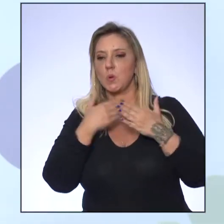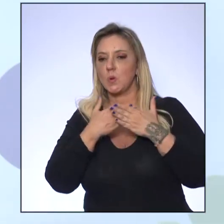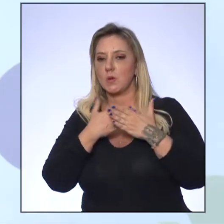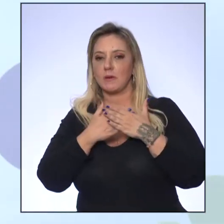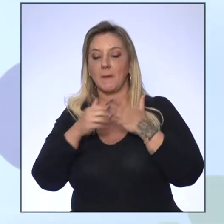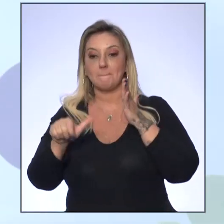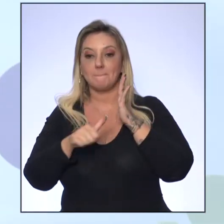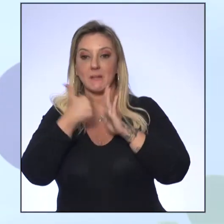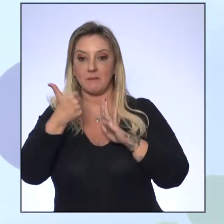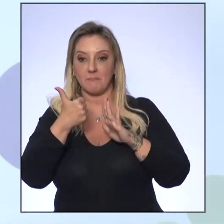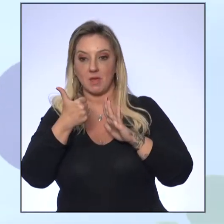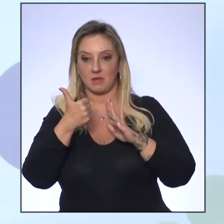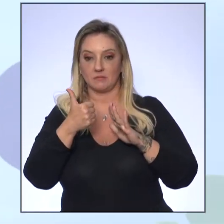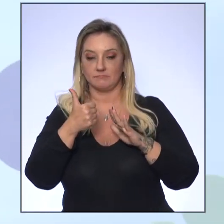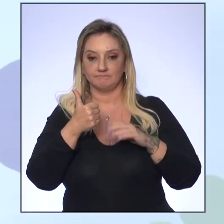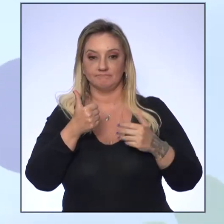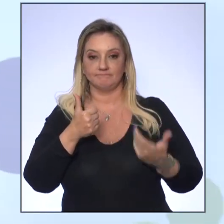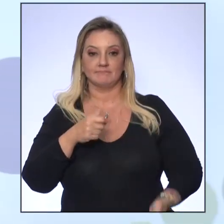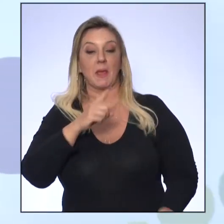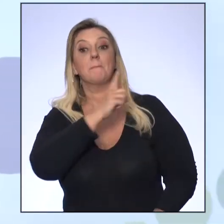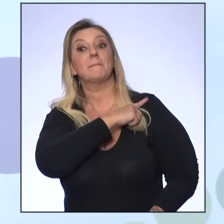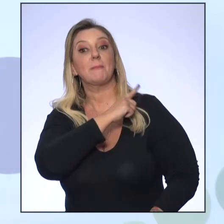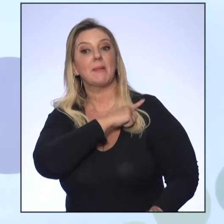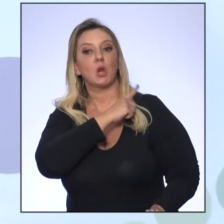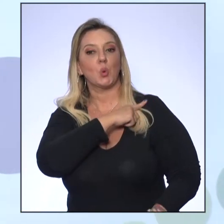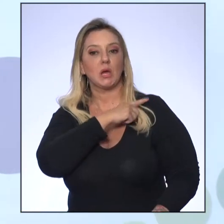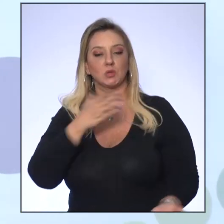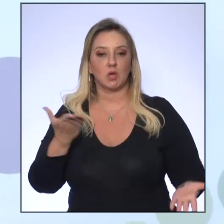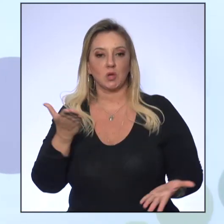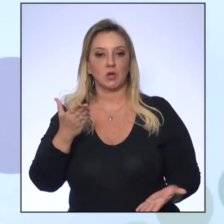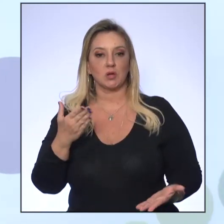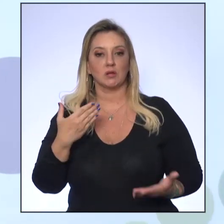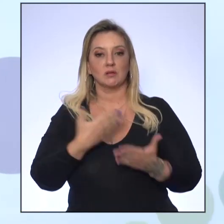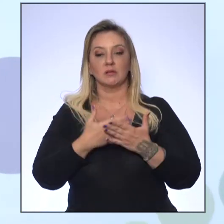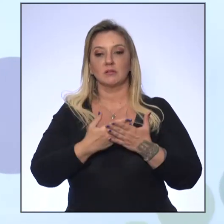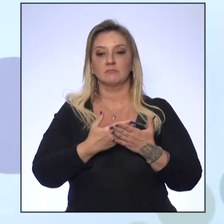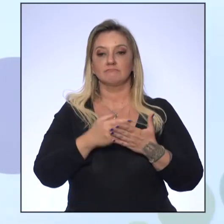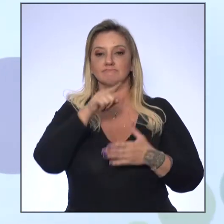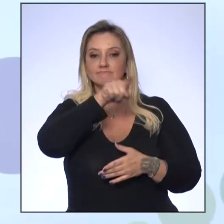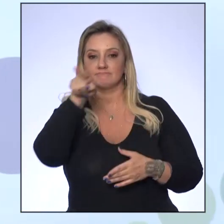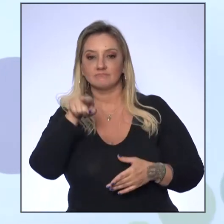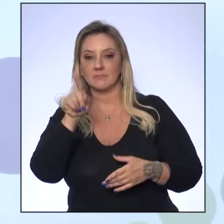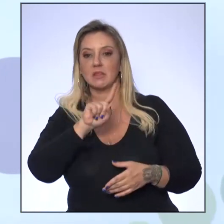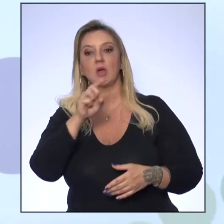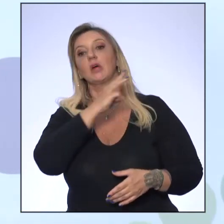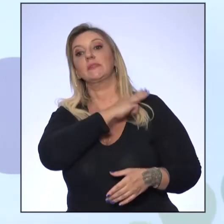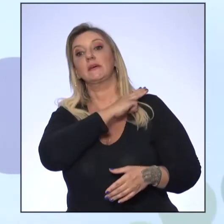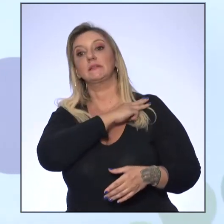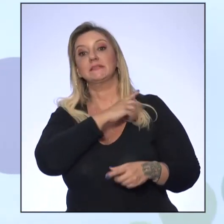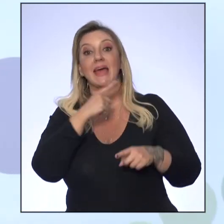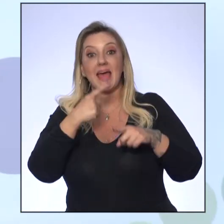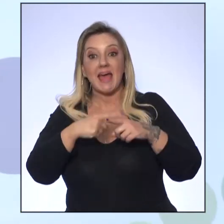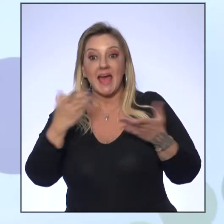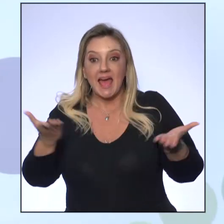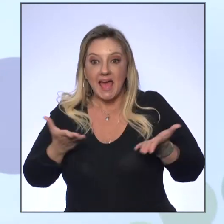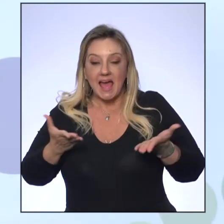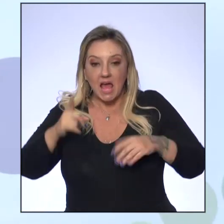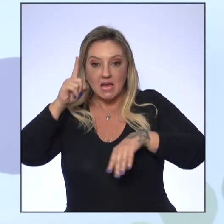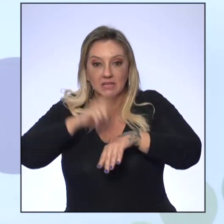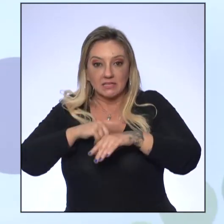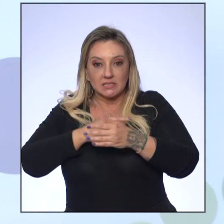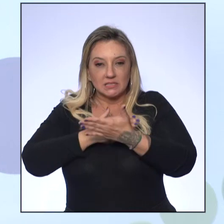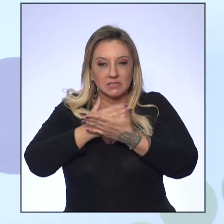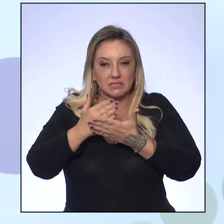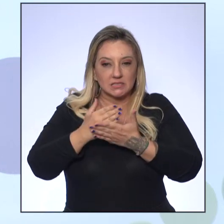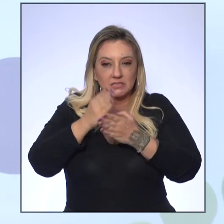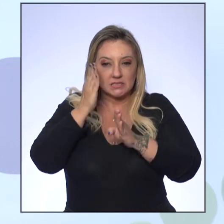estou no primeiro ano. Então, por que essa aula veio para vocês e não para o terceiro ano? Justamente porque agora é a hora. É hora de você começar a